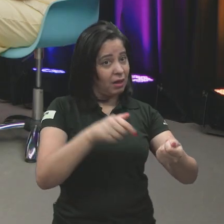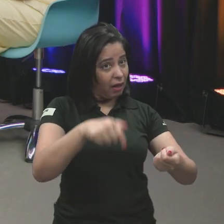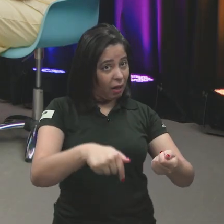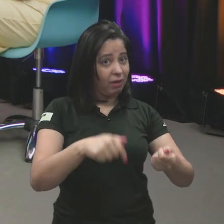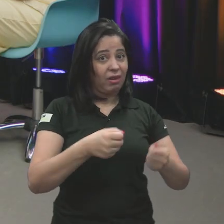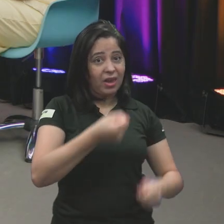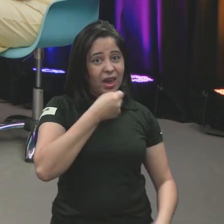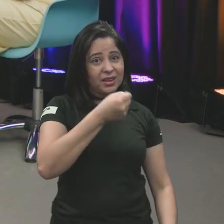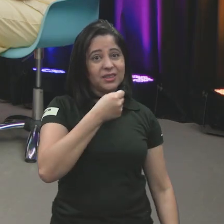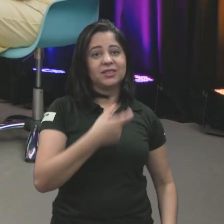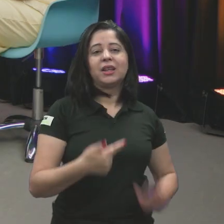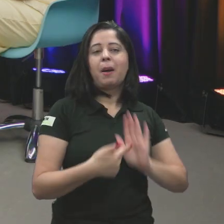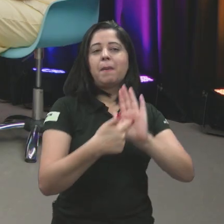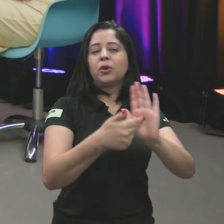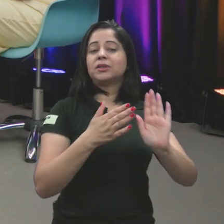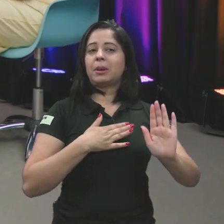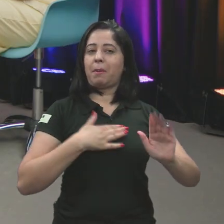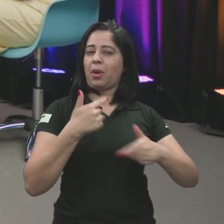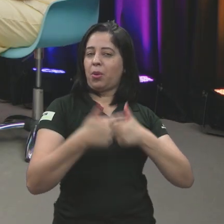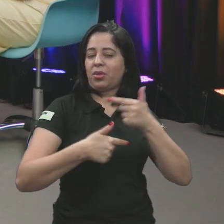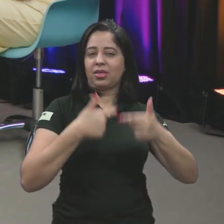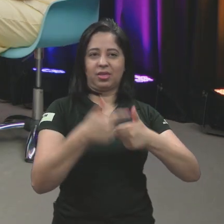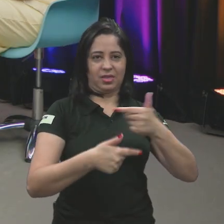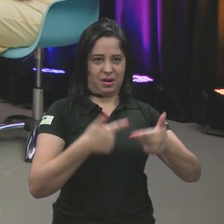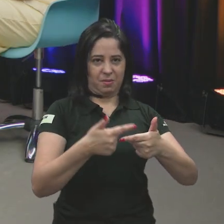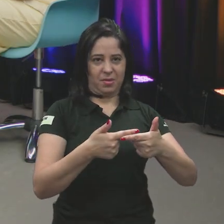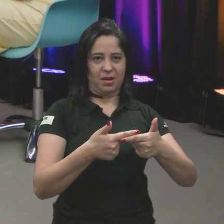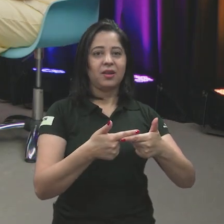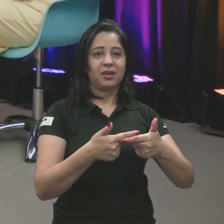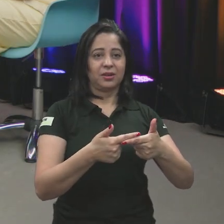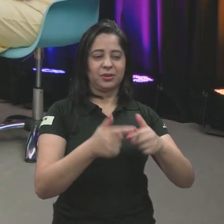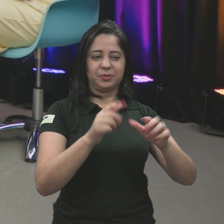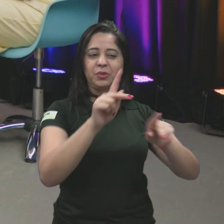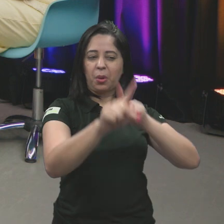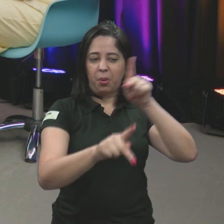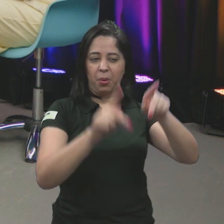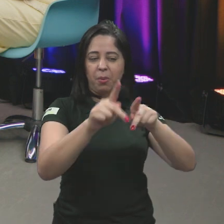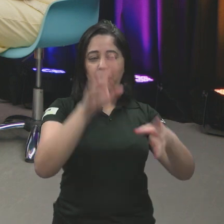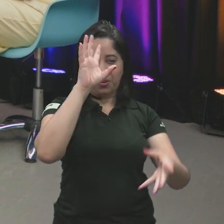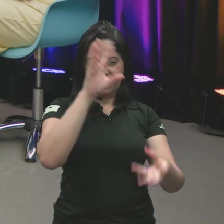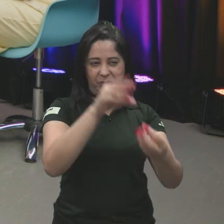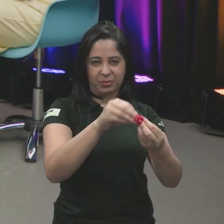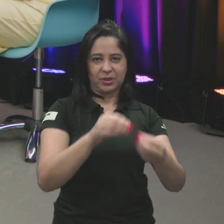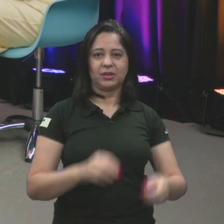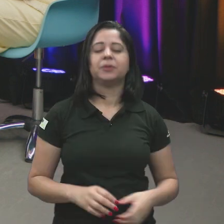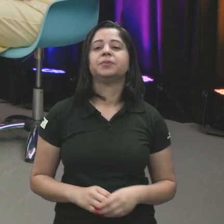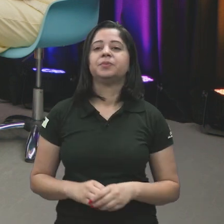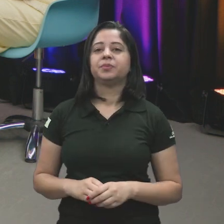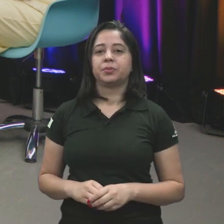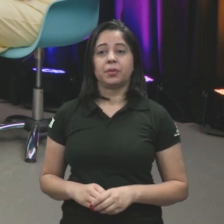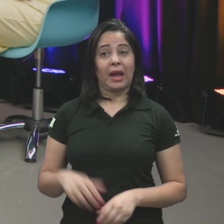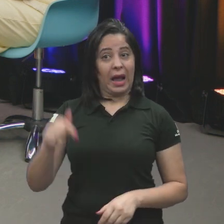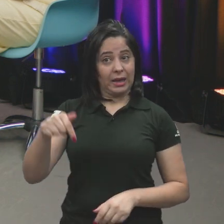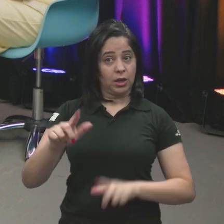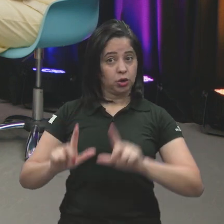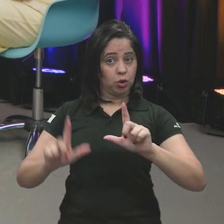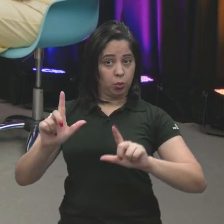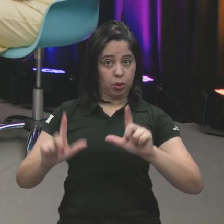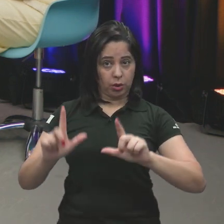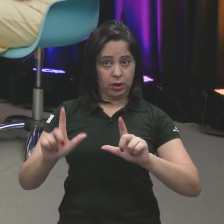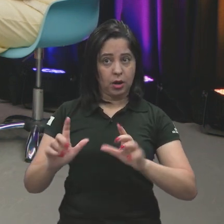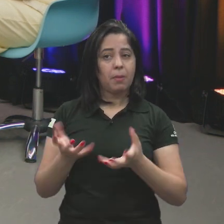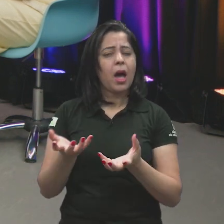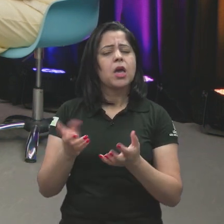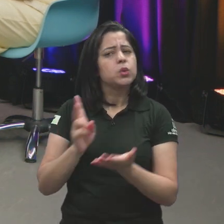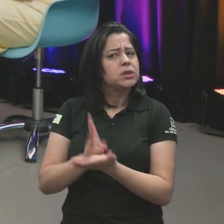aqui participando e levando um pouquinho do nosso trabalho e do nosso conhecimento à população de São José. Sena, dentro do nosso programa, a gente quer